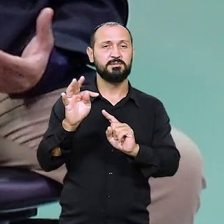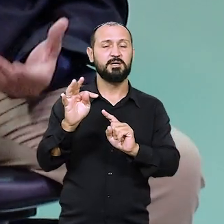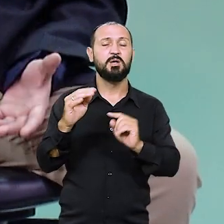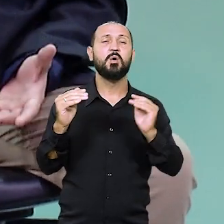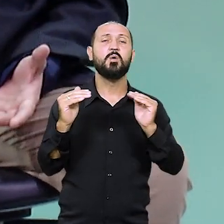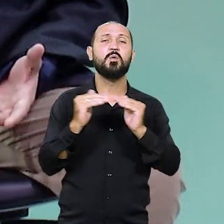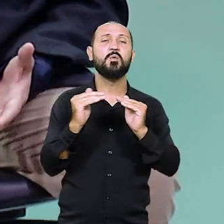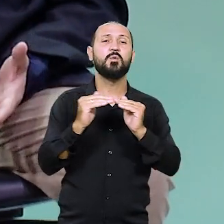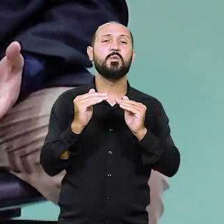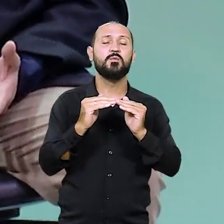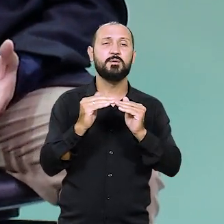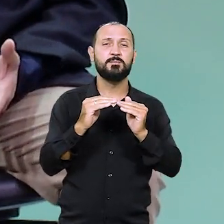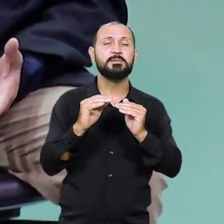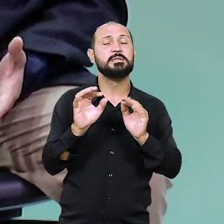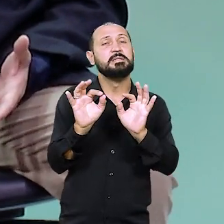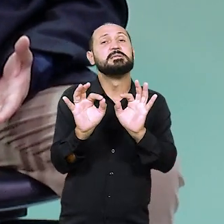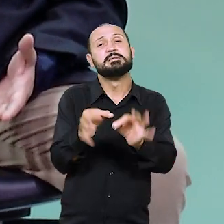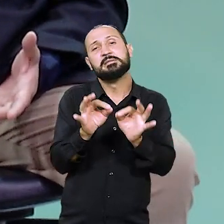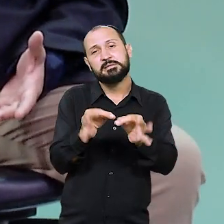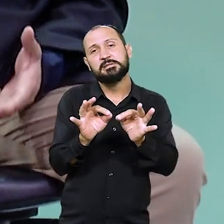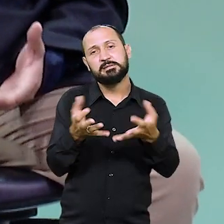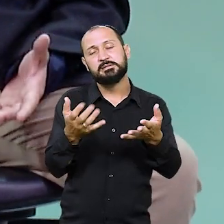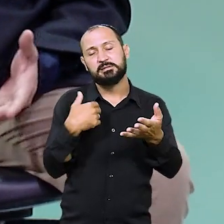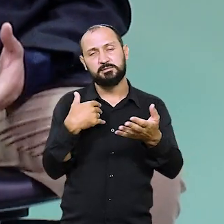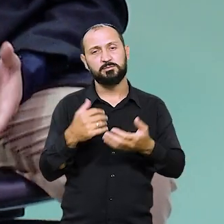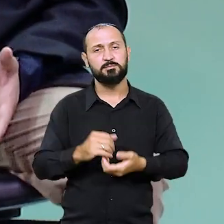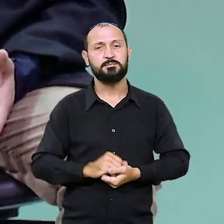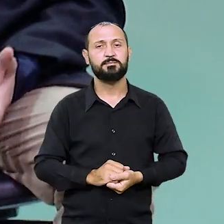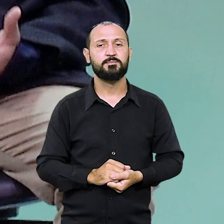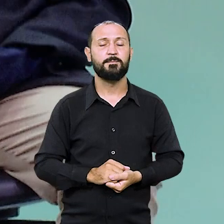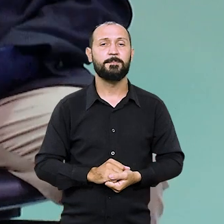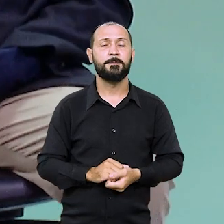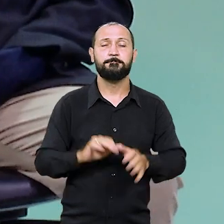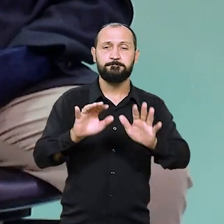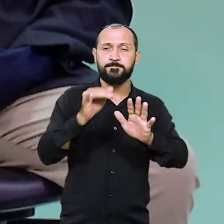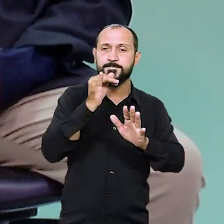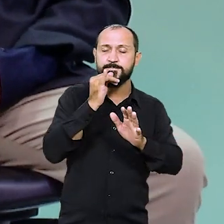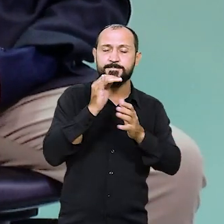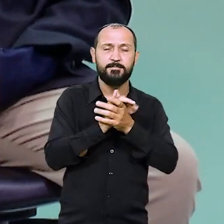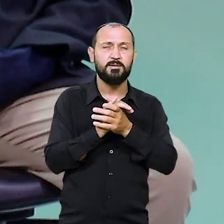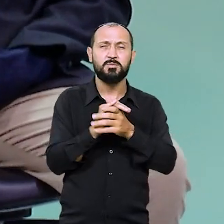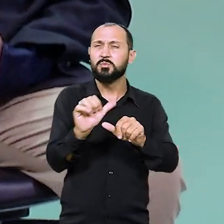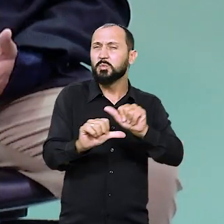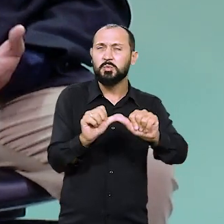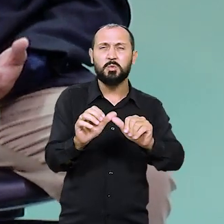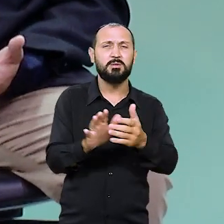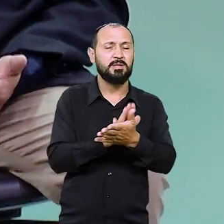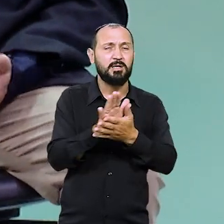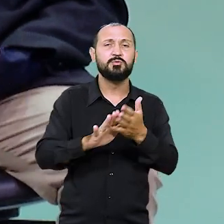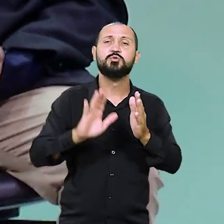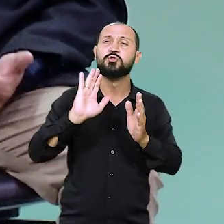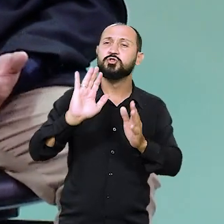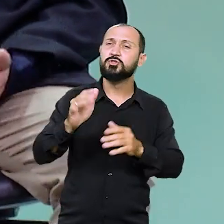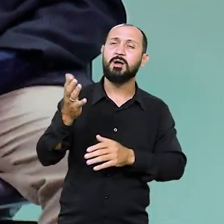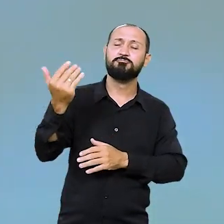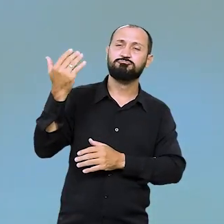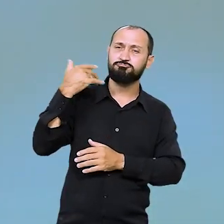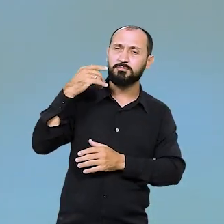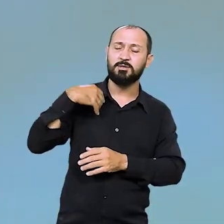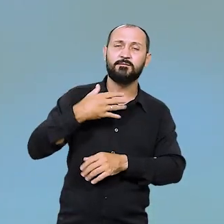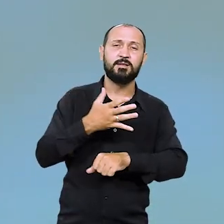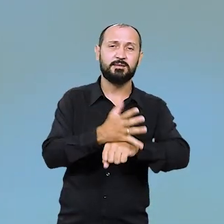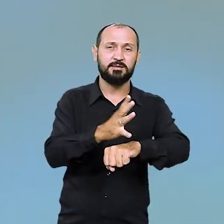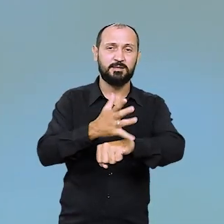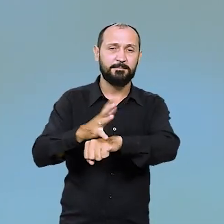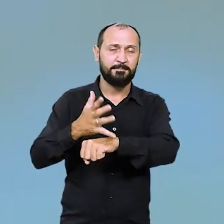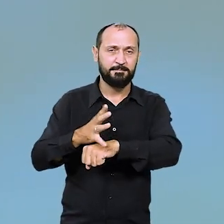julgando improcedente essa ação do Partido dos Trabalhadores, do PT, ele confirma a constitucionalidade dessas medidas.